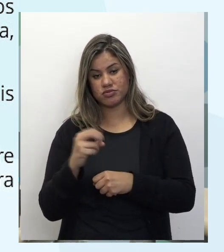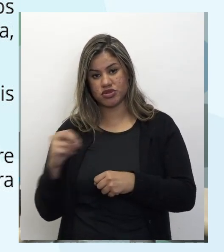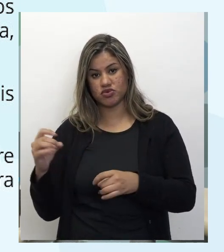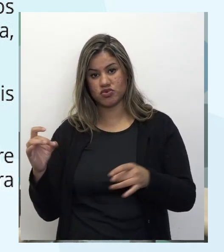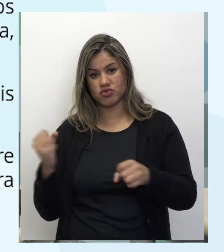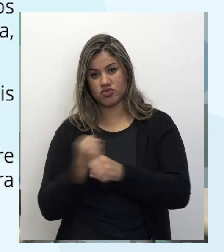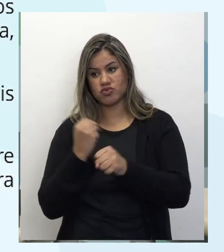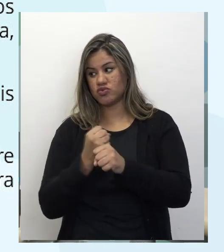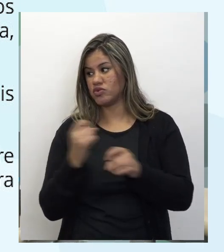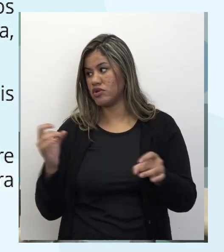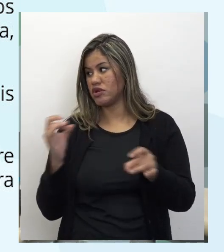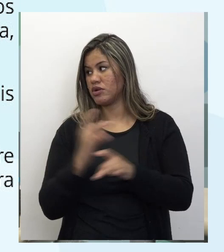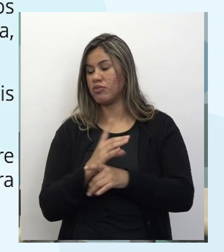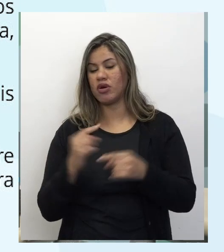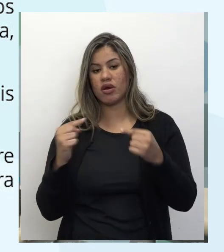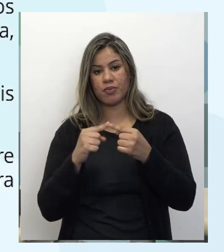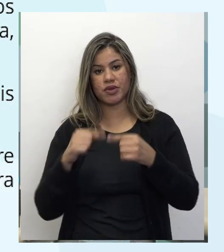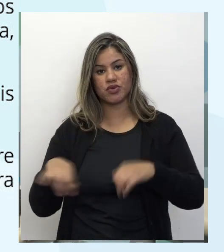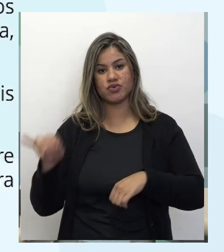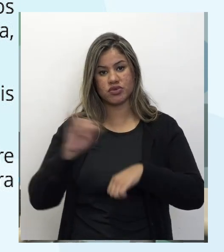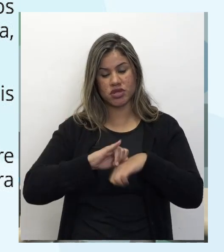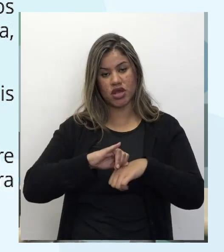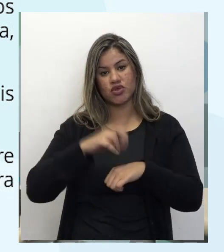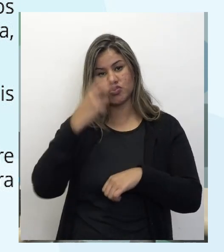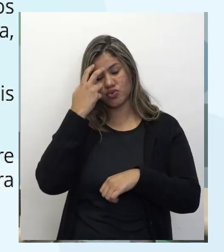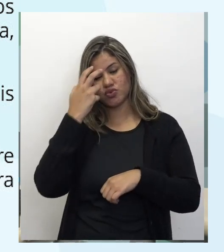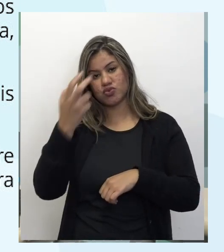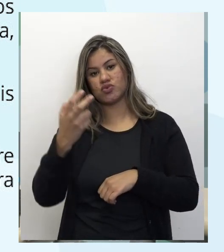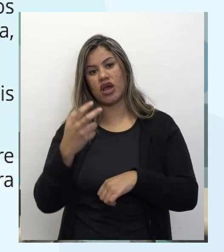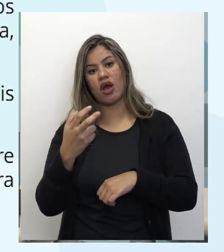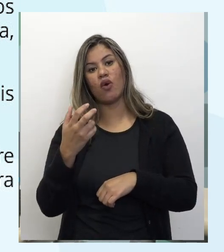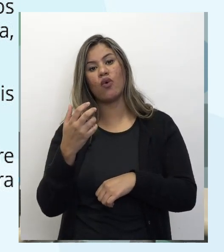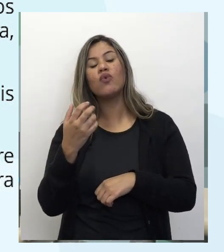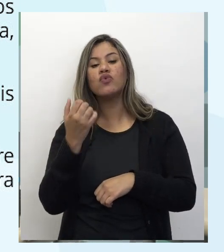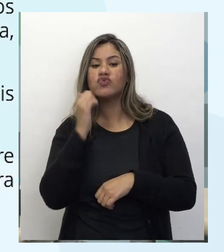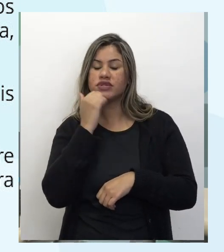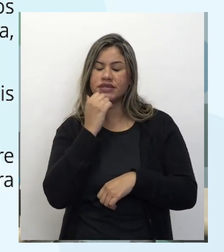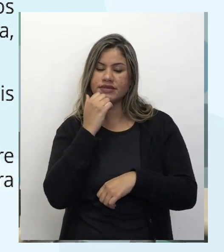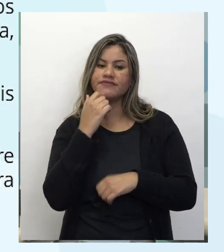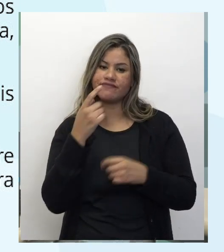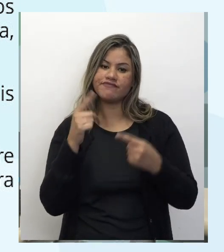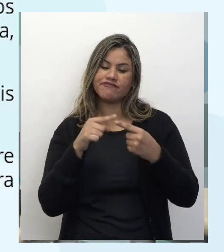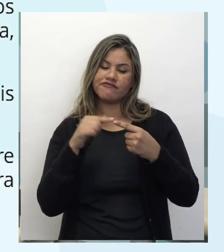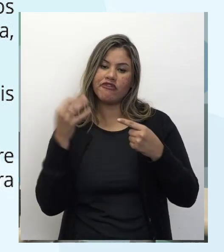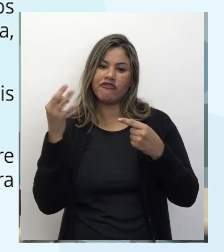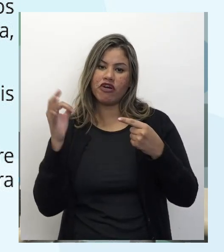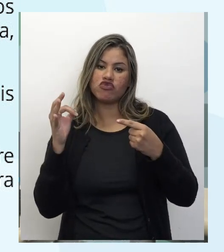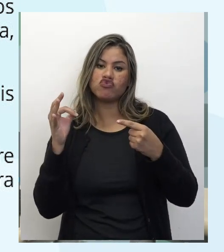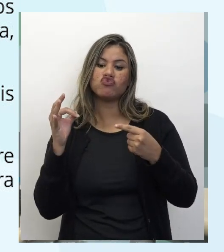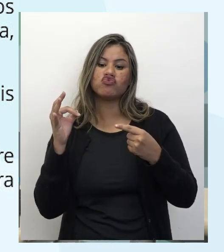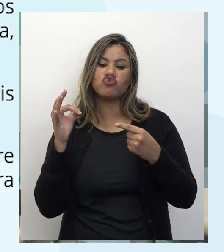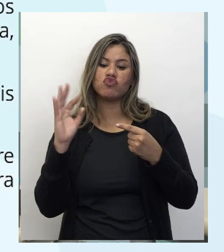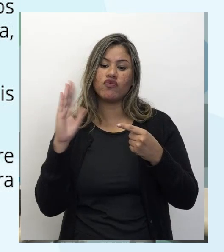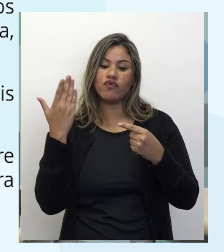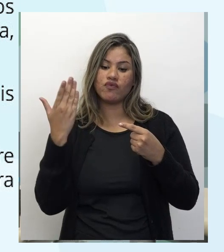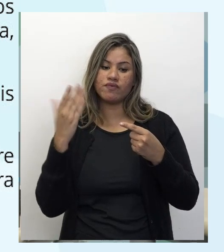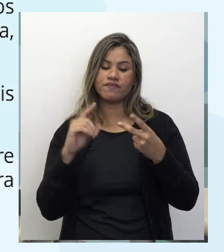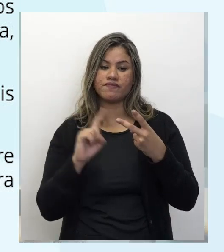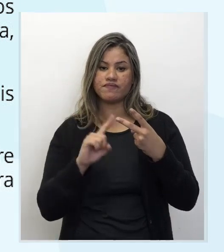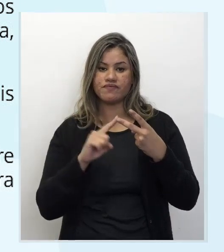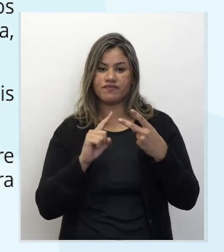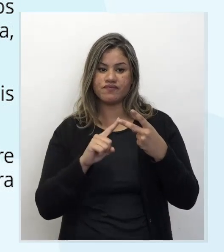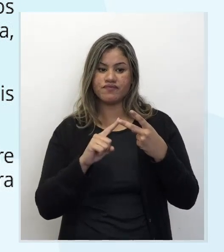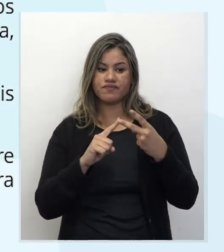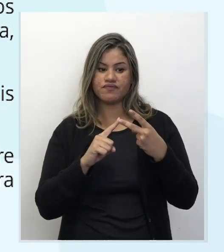objetivo, que é ser um grande centro cultural e científico. Então, é falsa essa afirmação, tá? A próxima afirmação lá, para a